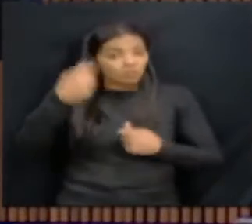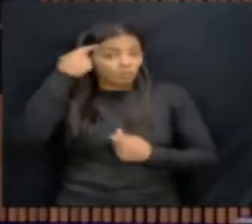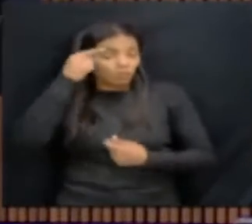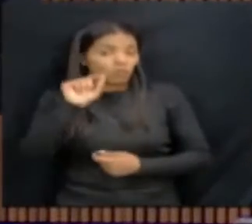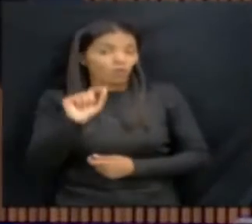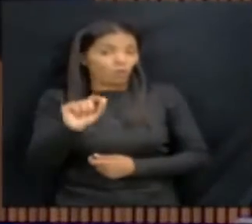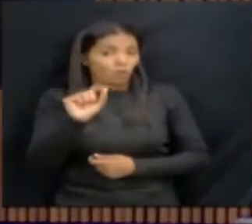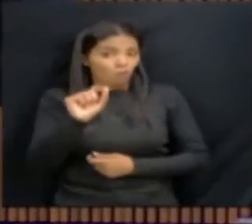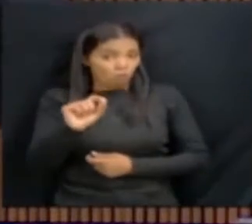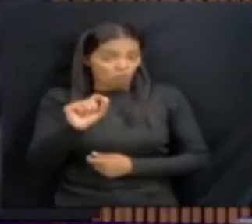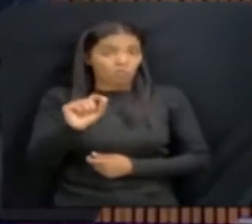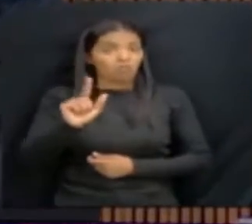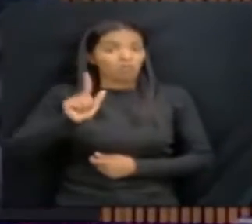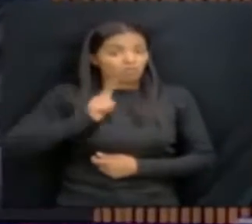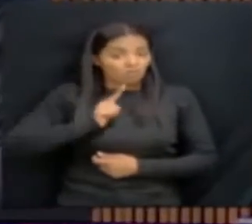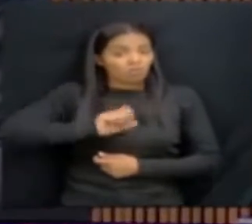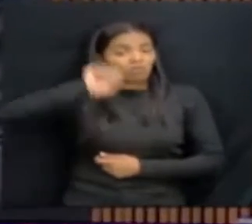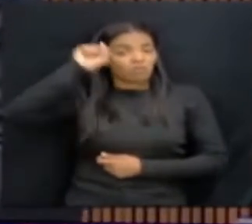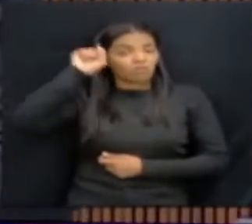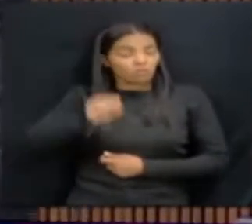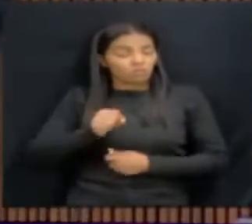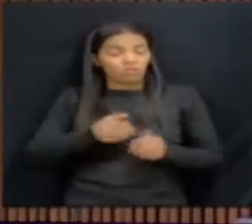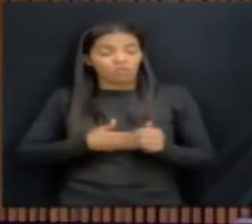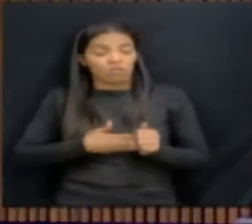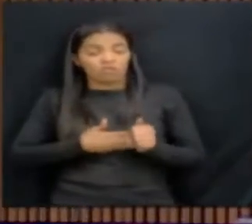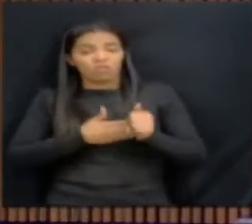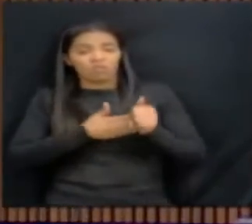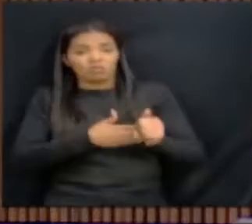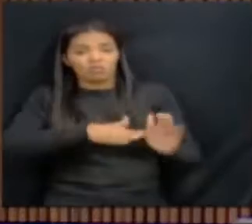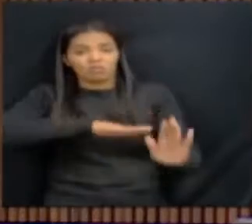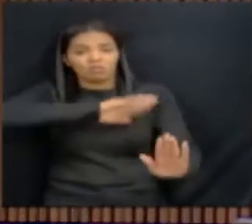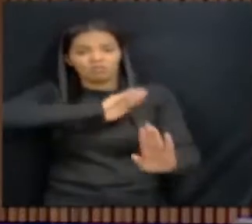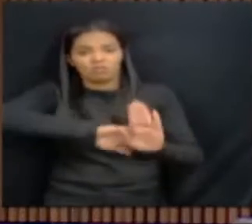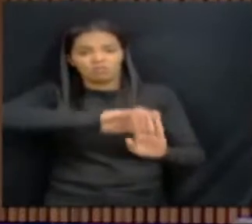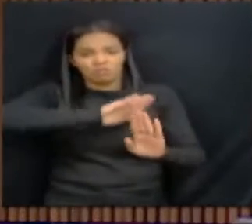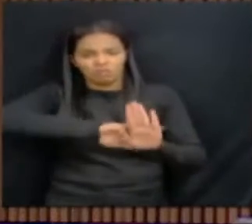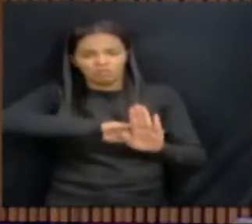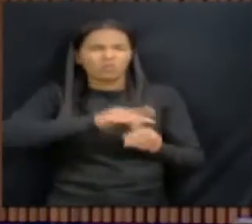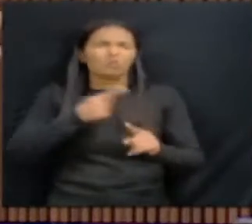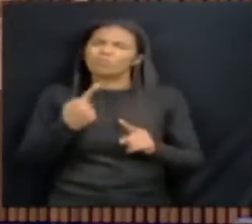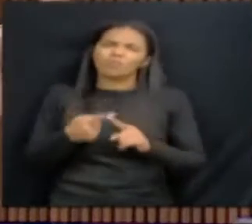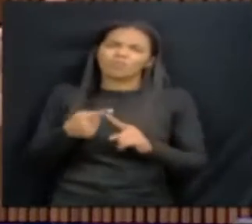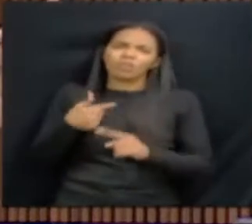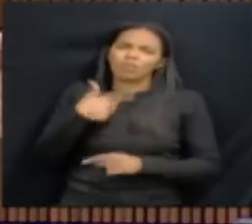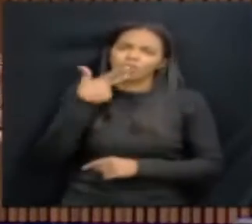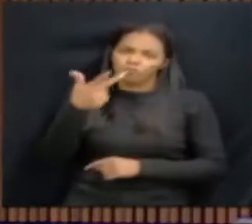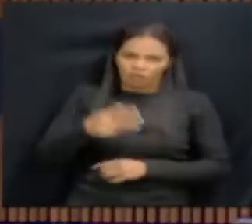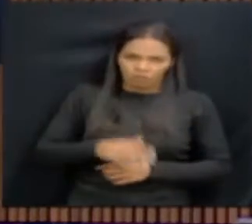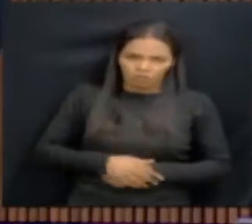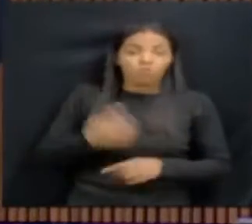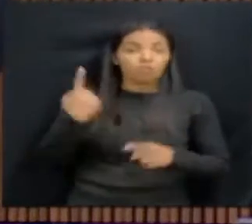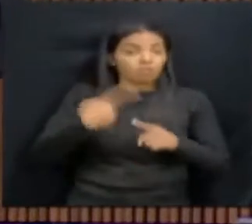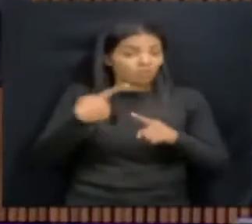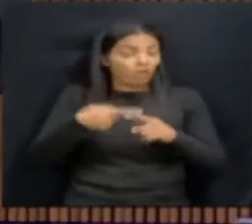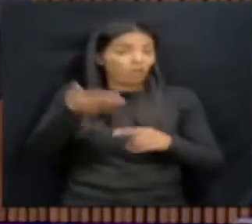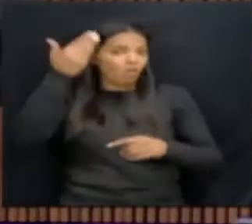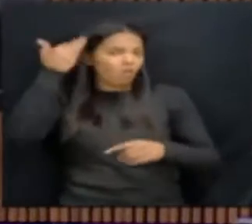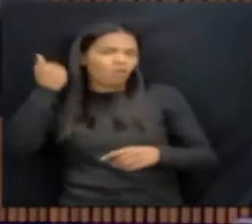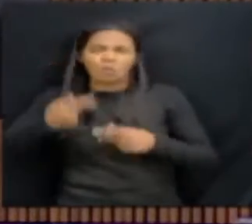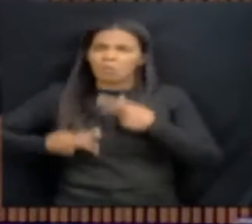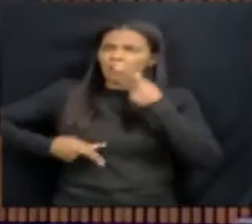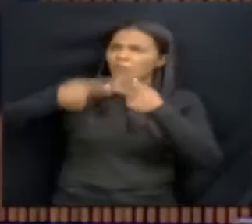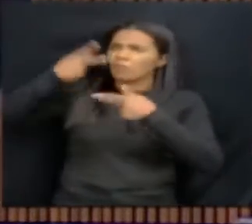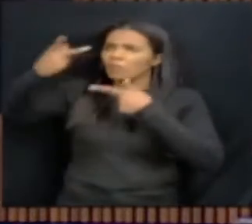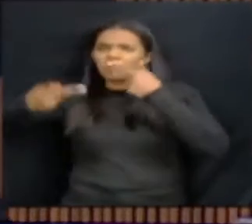de linha hipócrita de atuação. E por que o termo diz isso? Porque pregava uma coisa e agora a gente está vendo